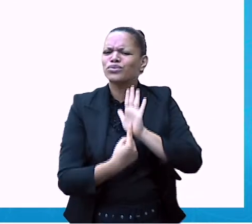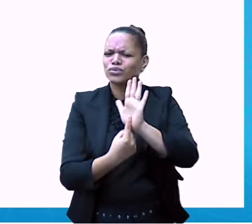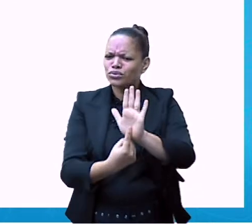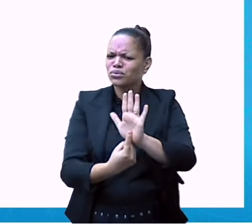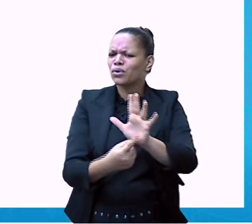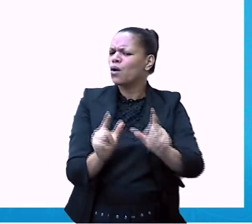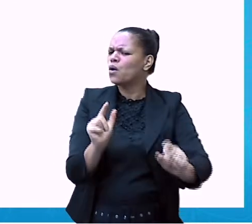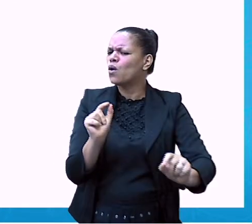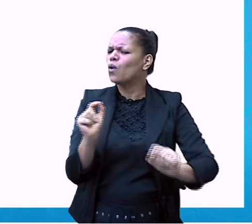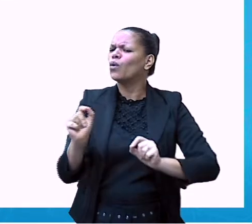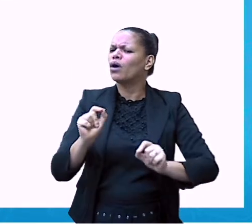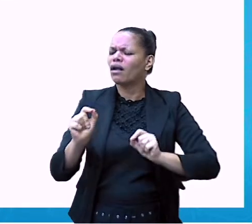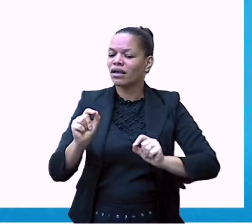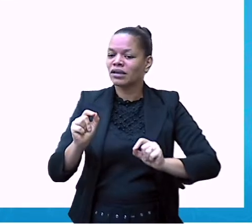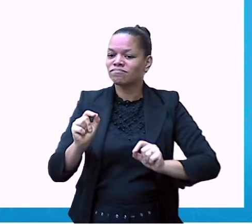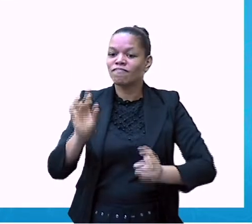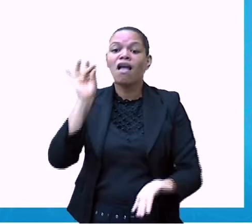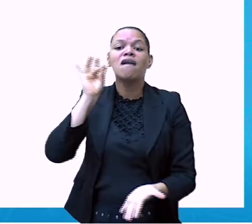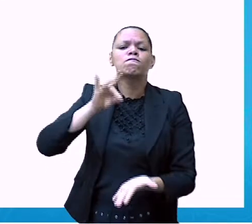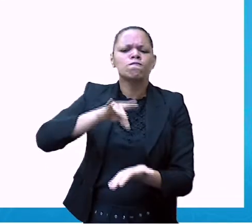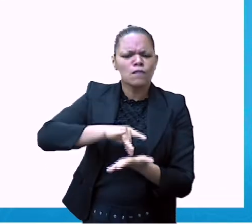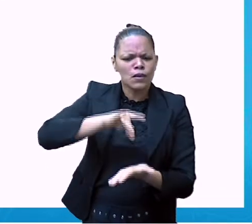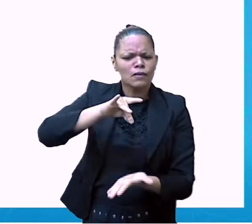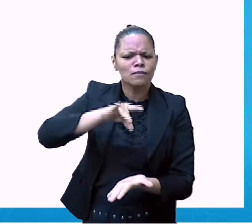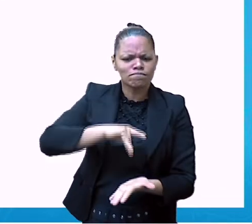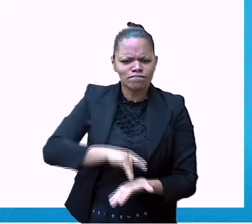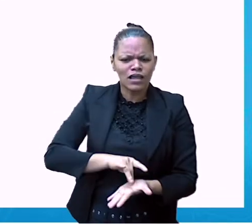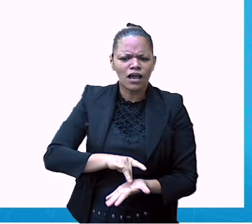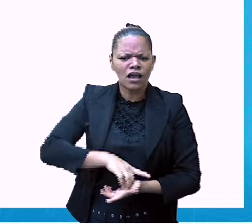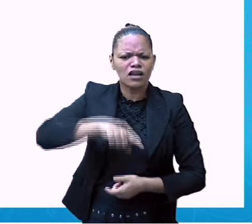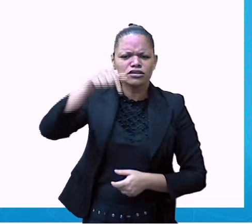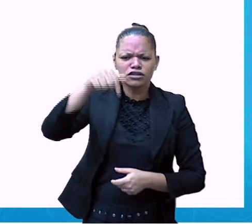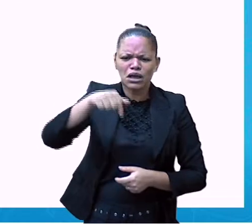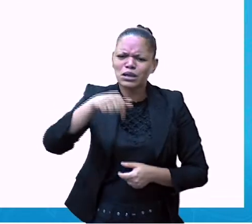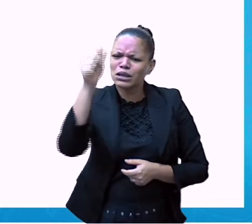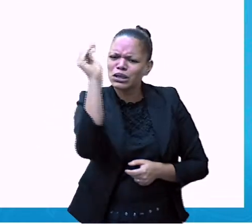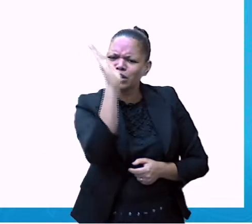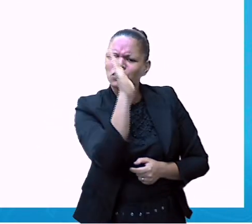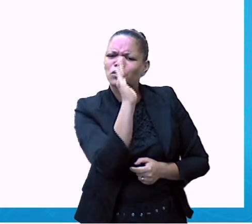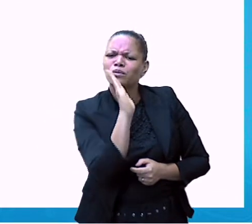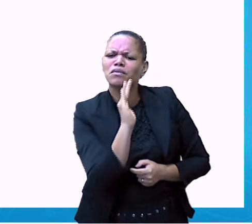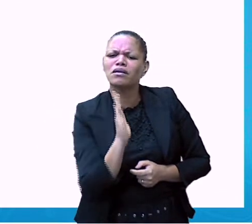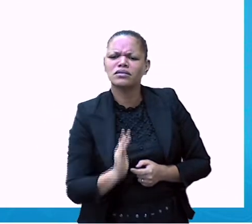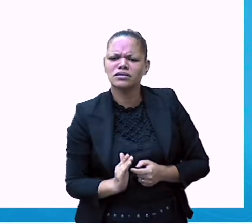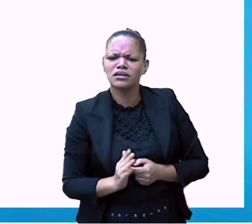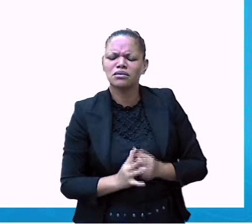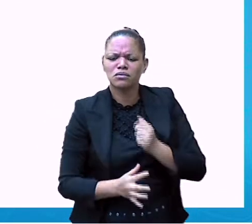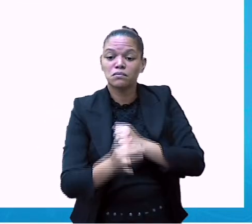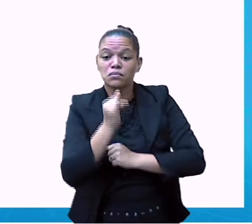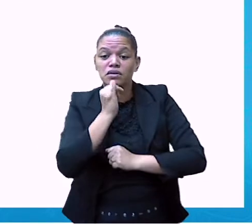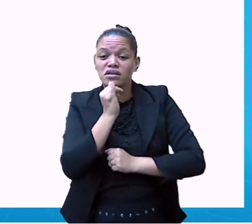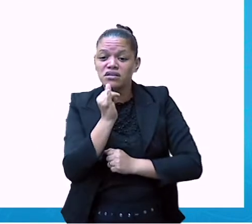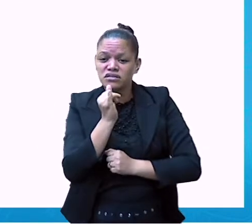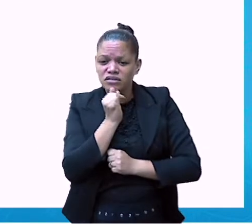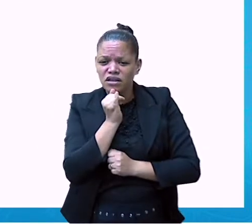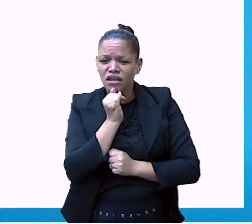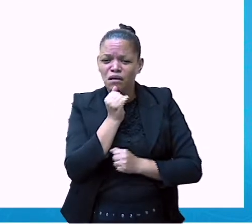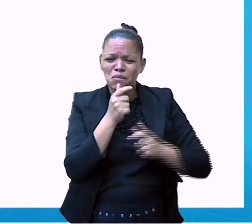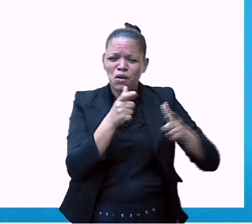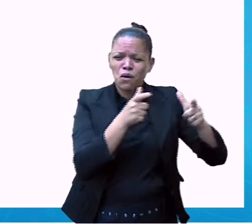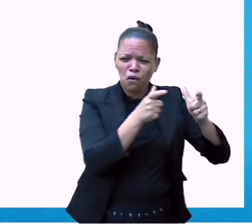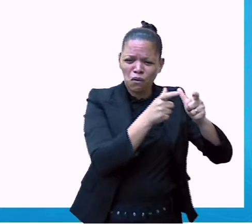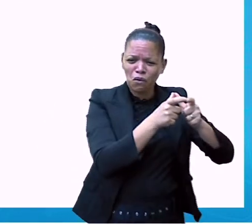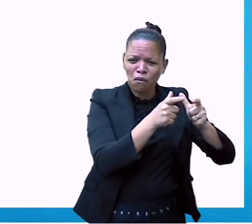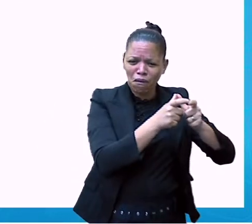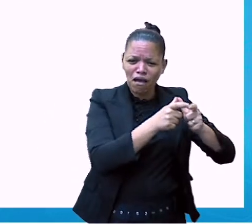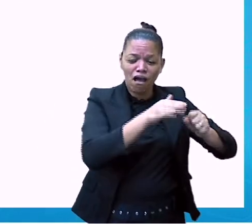clima aí semiárido, que é aquele clima mais seco, que corresponde mais ao deserto, nós temos uma